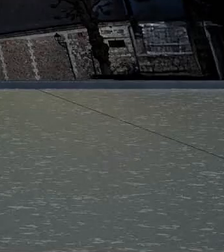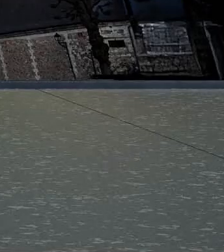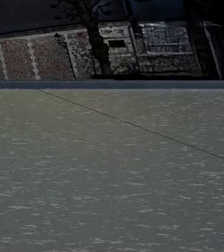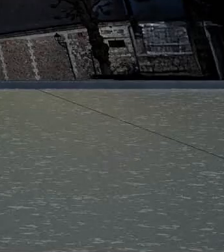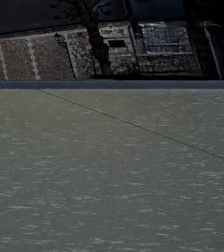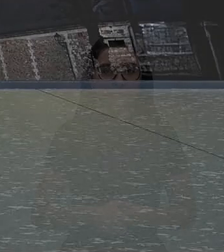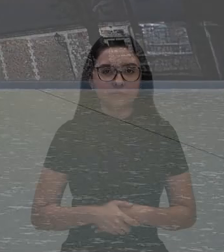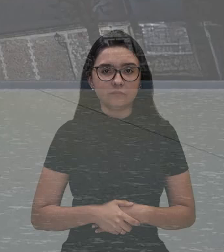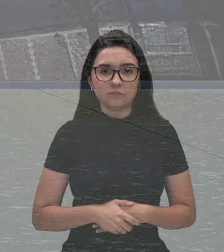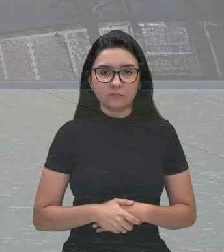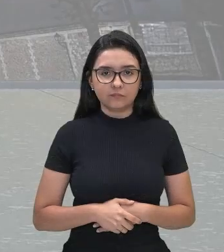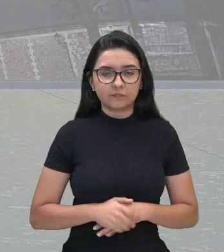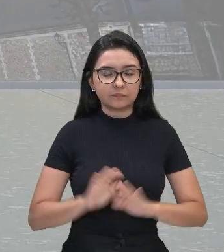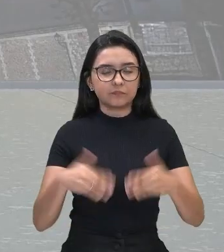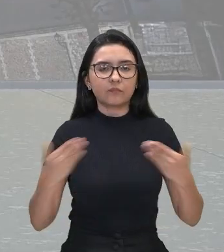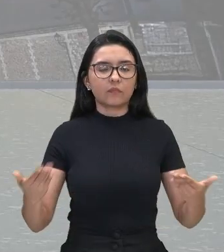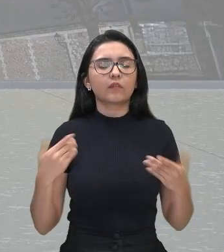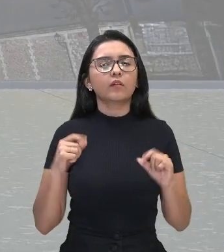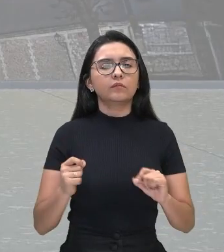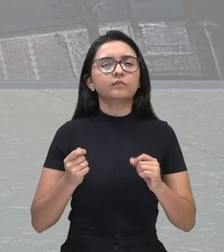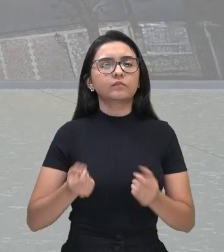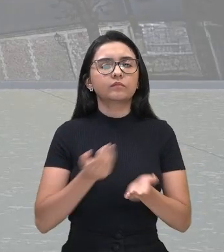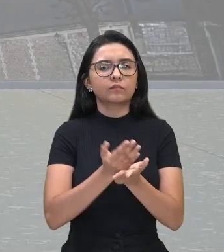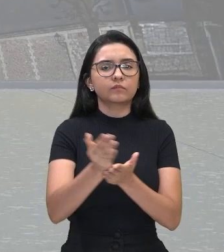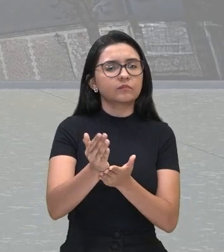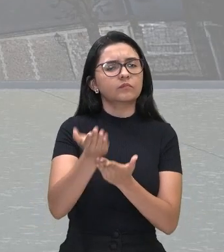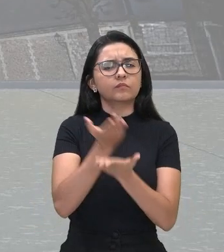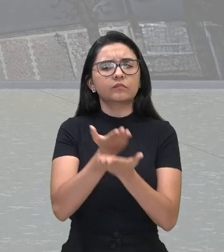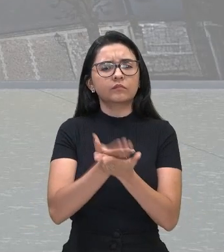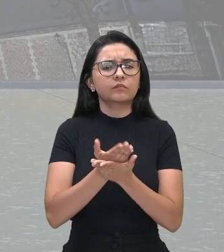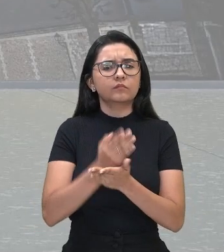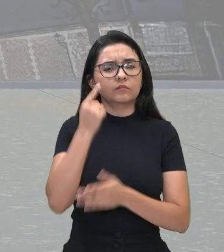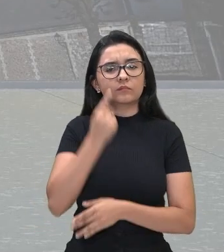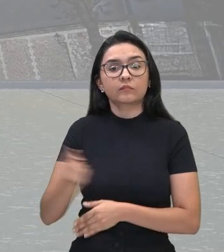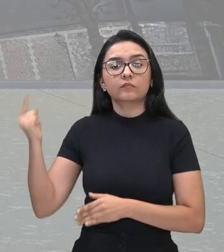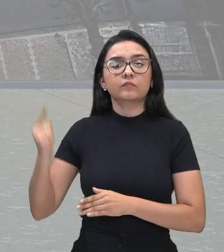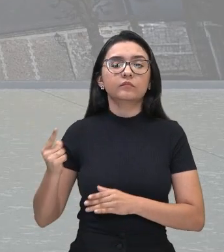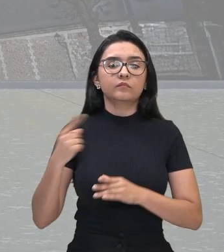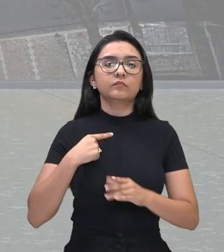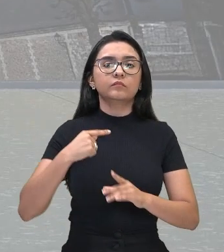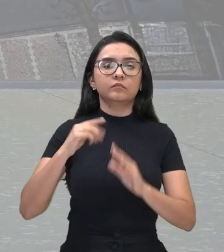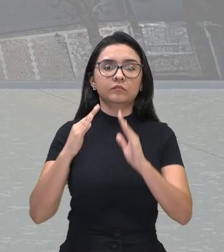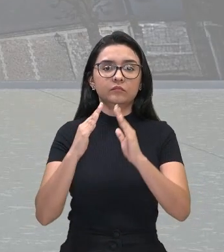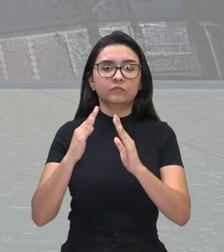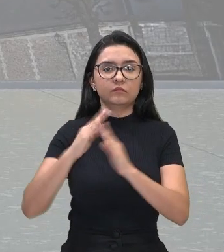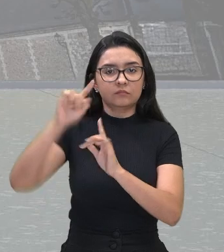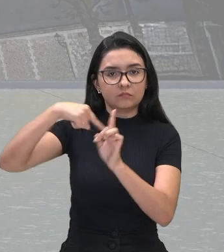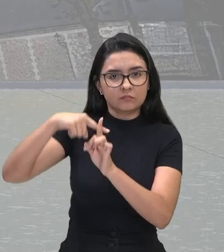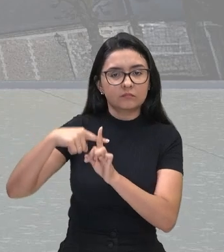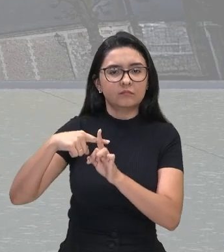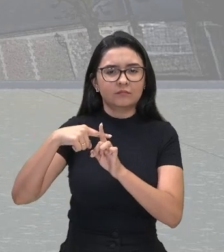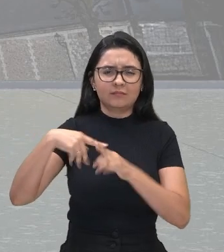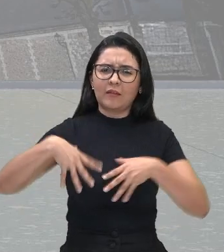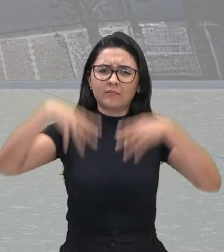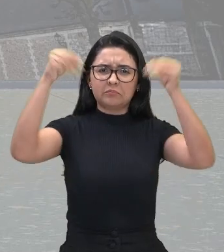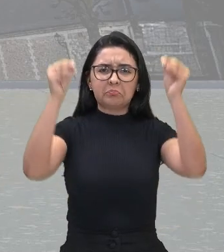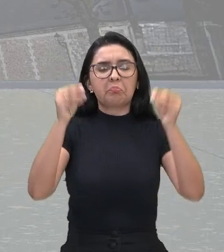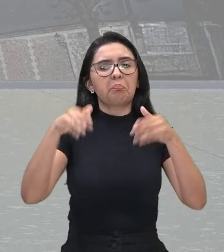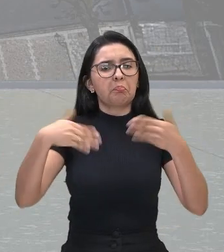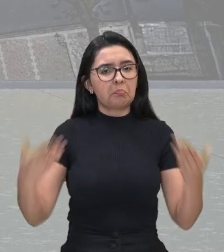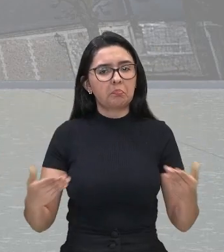Então, iniciamos nossa aula aqui ao lado dessa catedral. Como vocês podem ver, é uma catedral